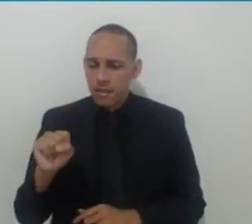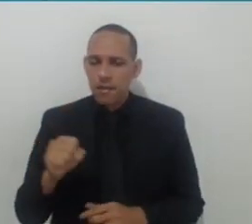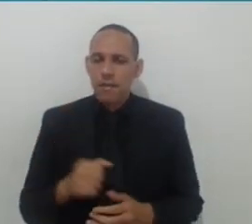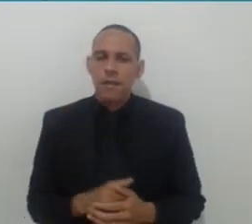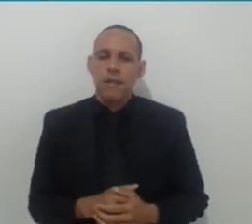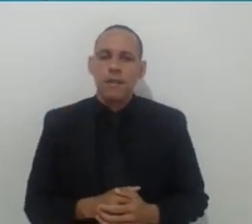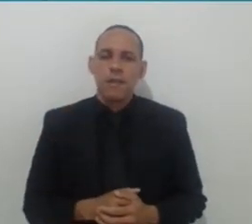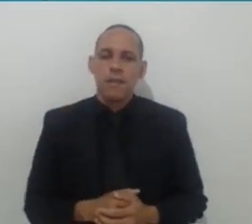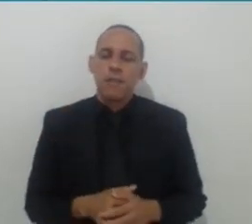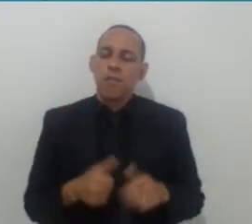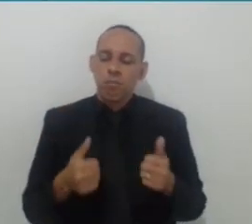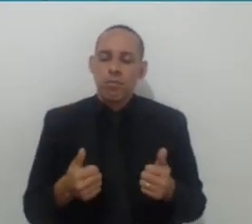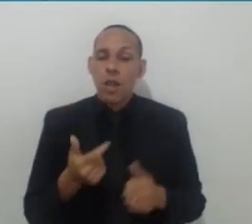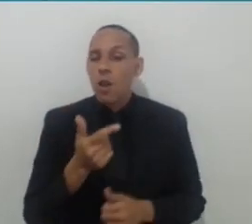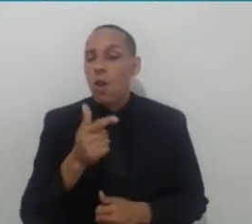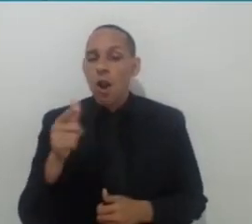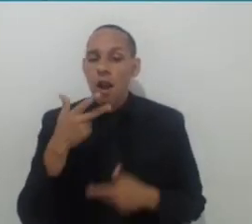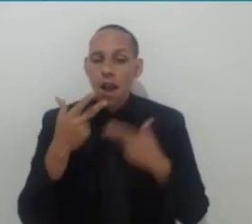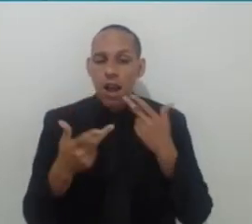Não, alguém mais quer se manifestar?